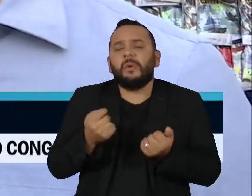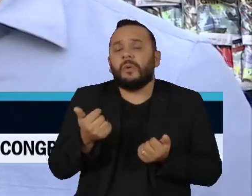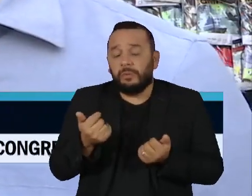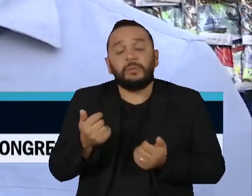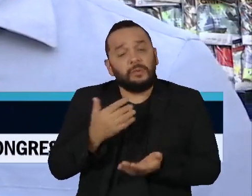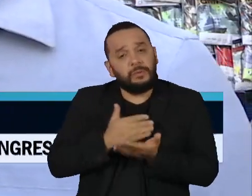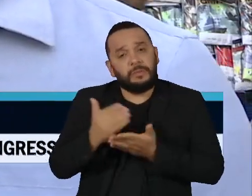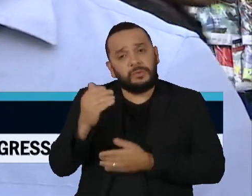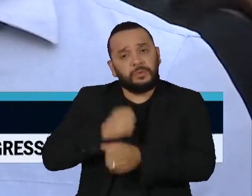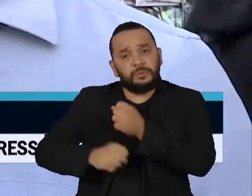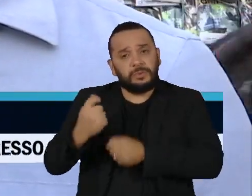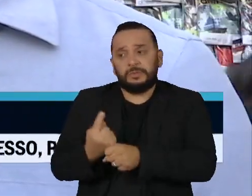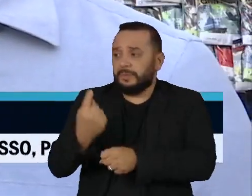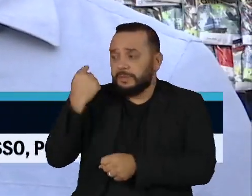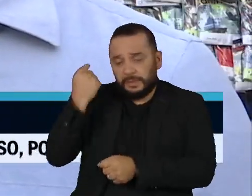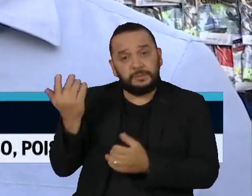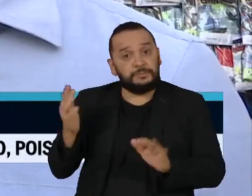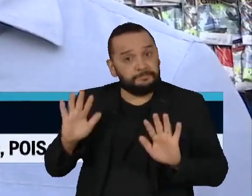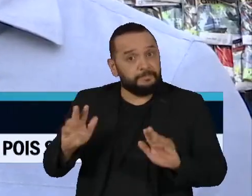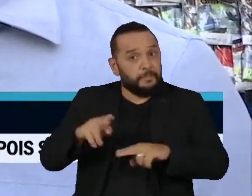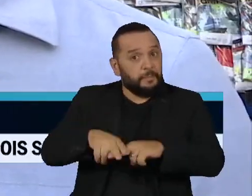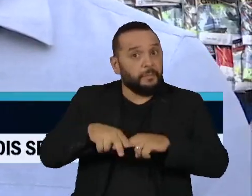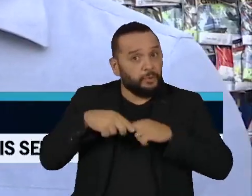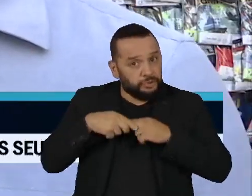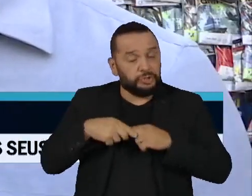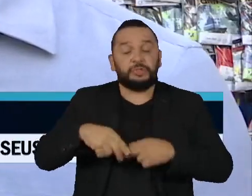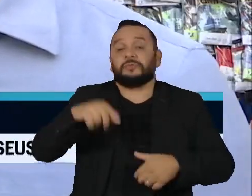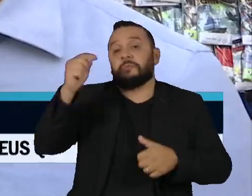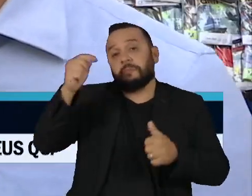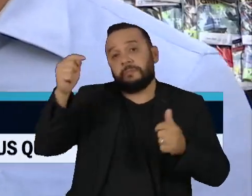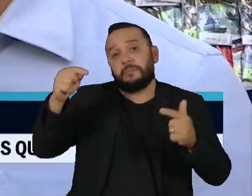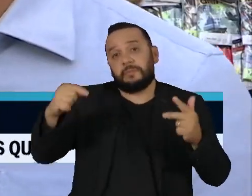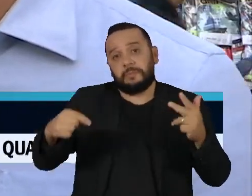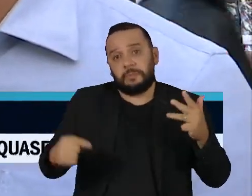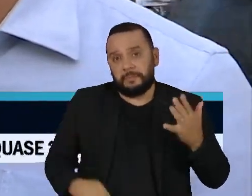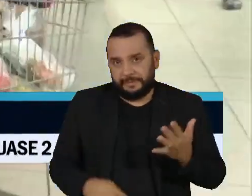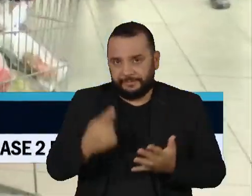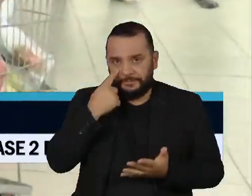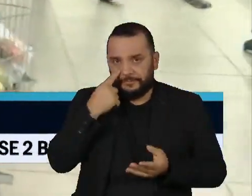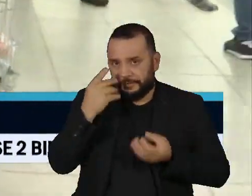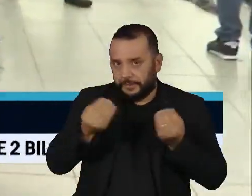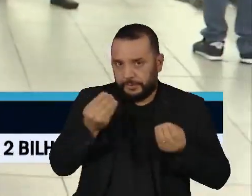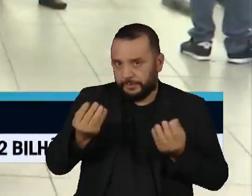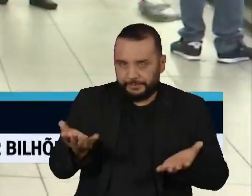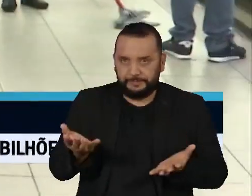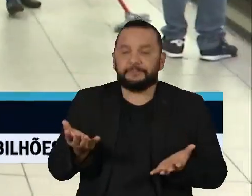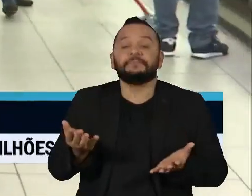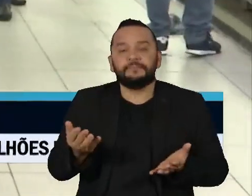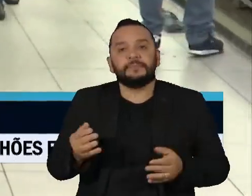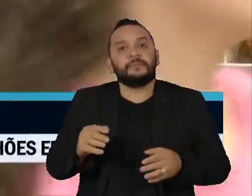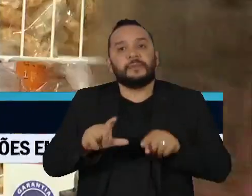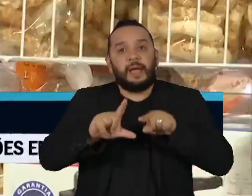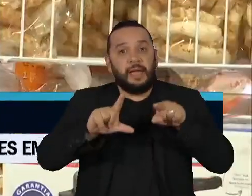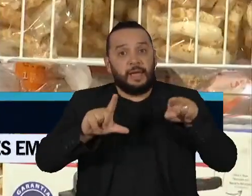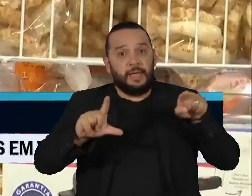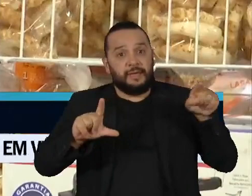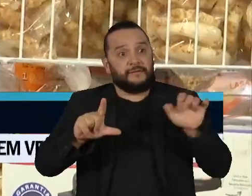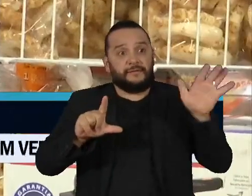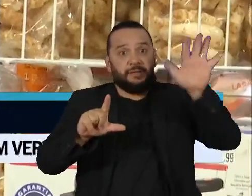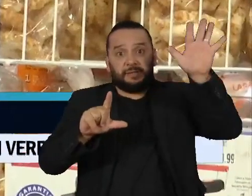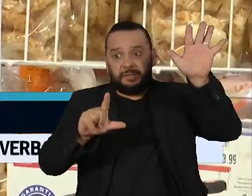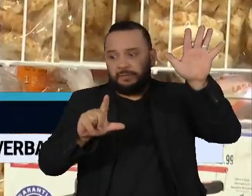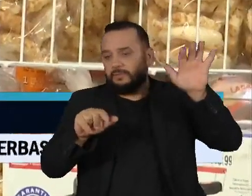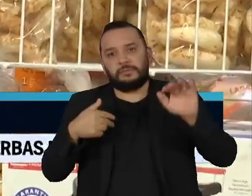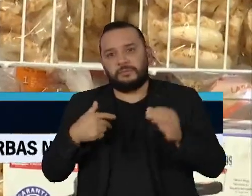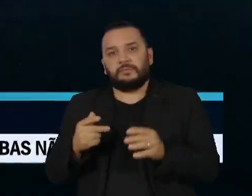Um conjunto de fatores explica o motivo desse comportamento dos brasileiros. Começa pela inflação, que corrói o poder de